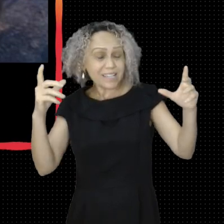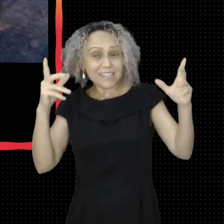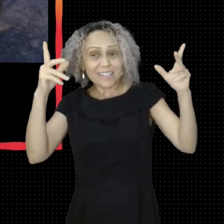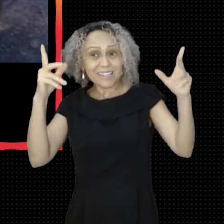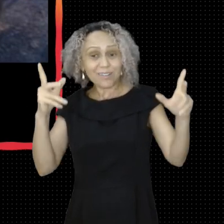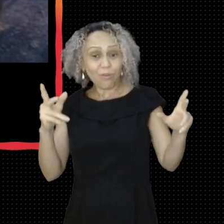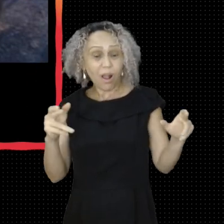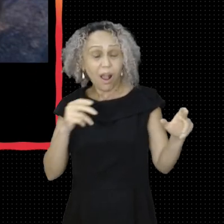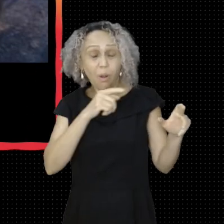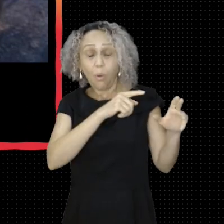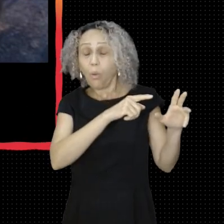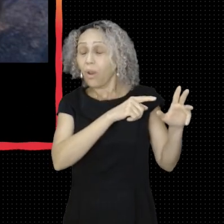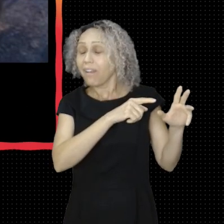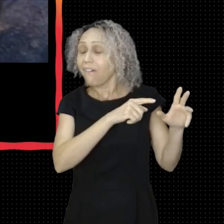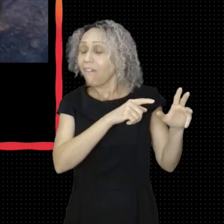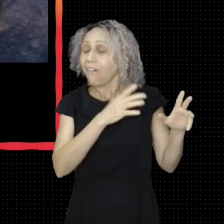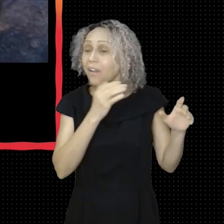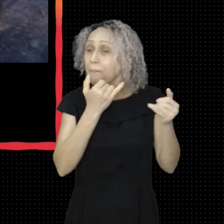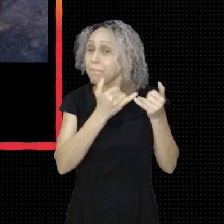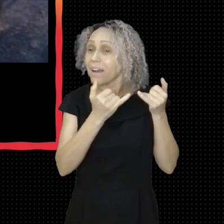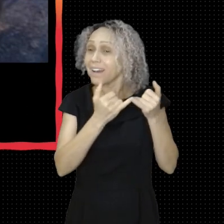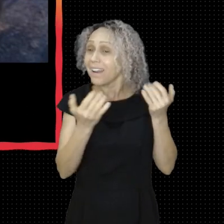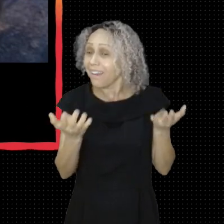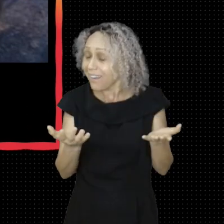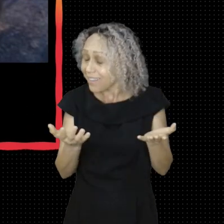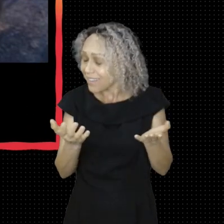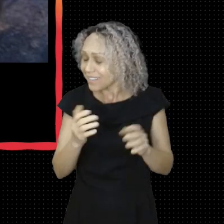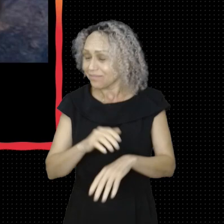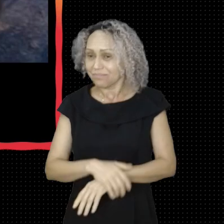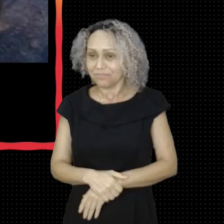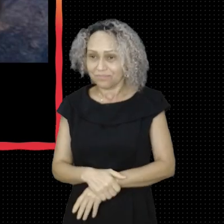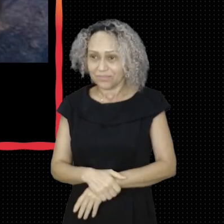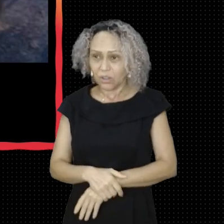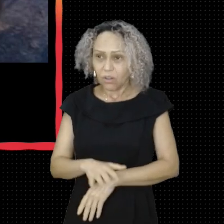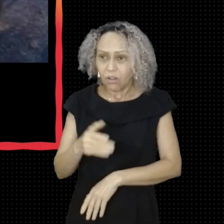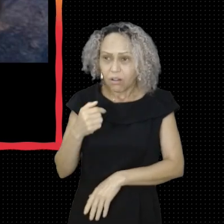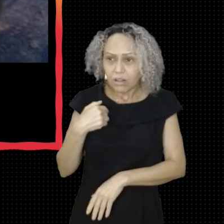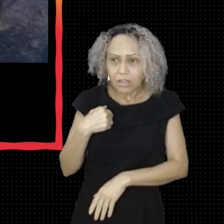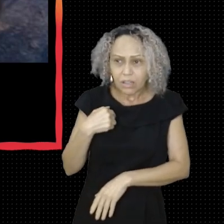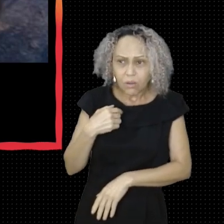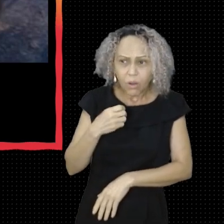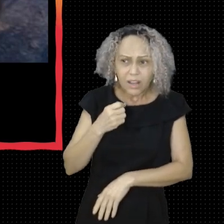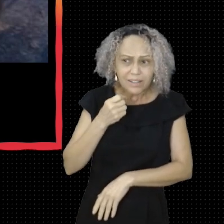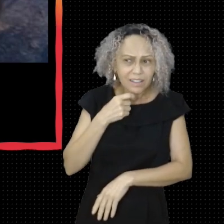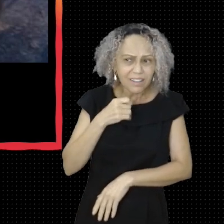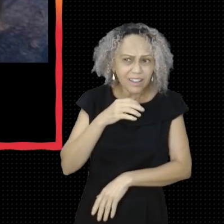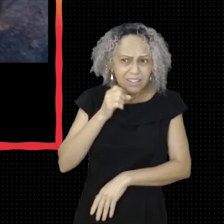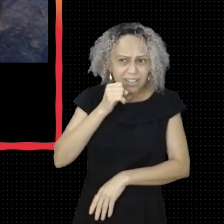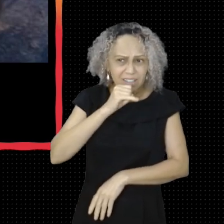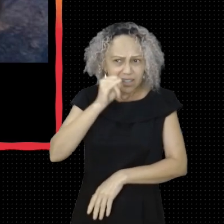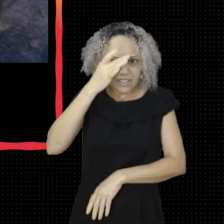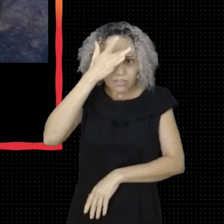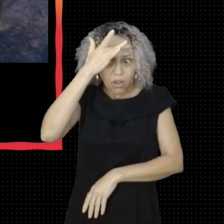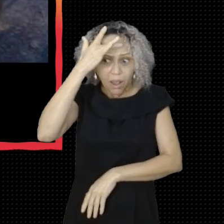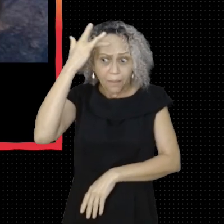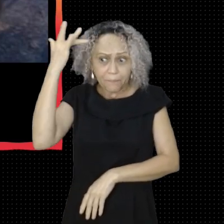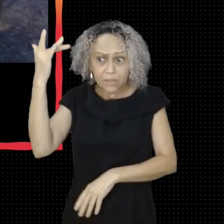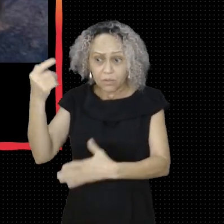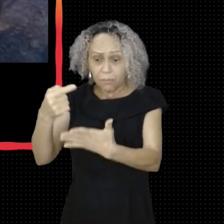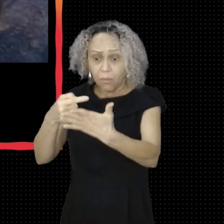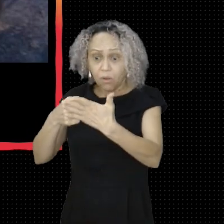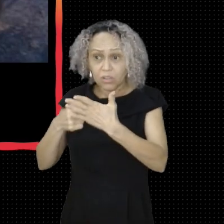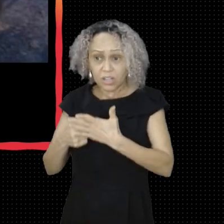risadas e coraçõezinhos. Gente, eu acho muito engraçado, porque se alguém me mostrasse essa foto sem eu saber, eu ia ter certeza que é o